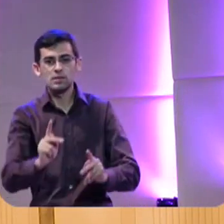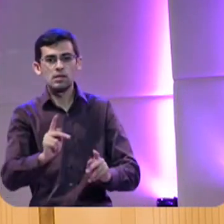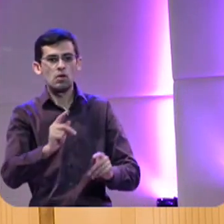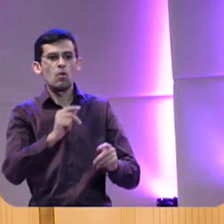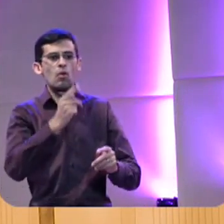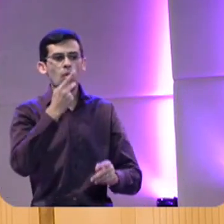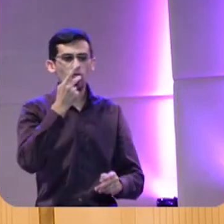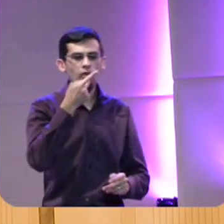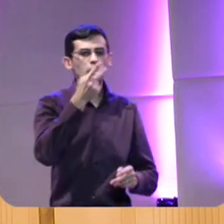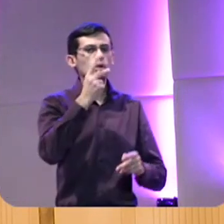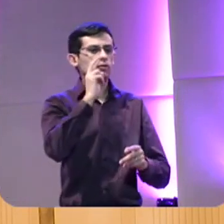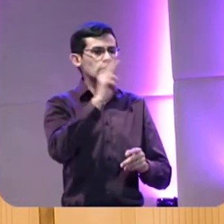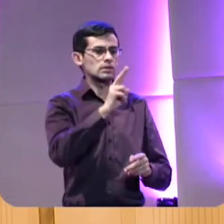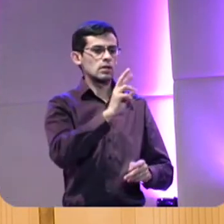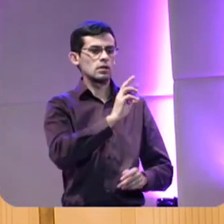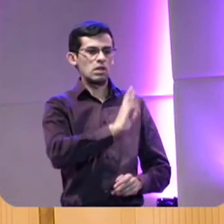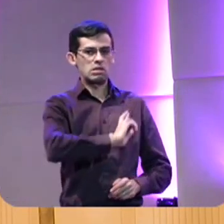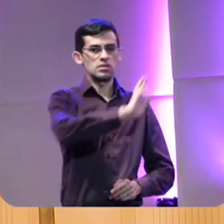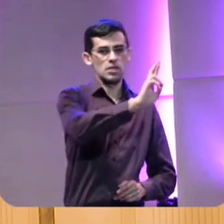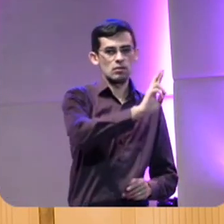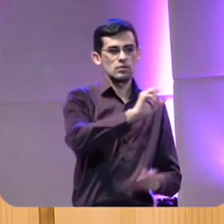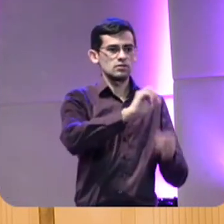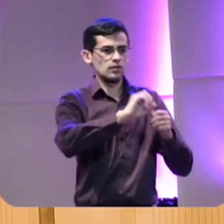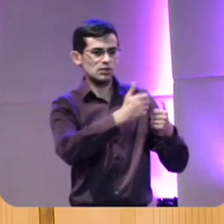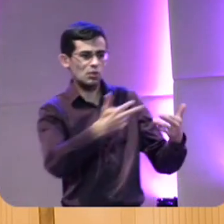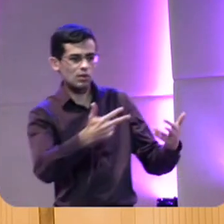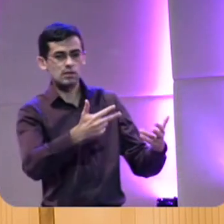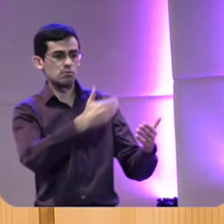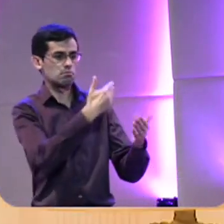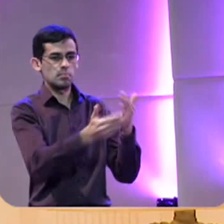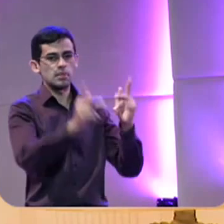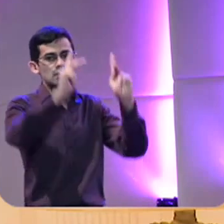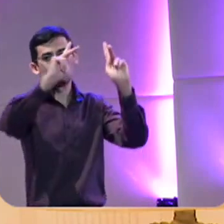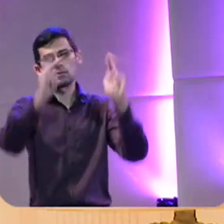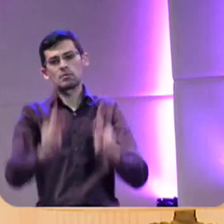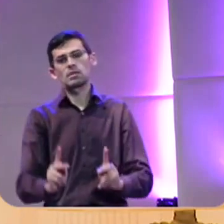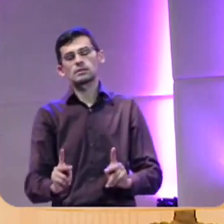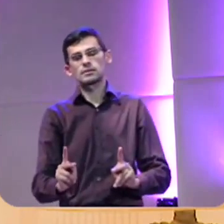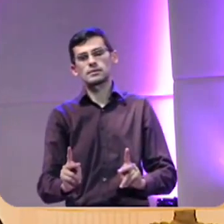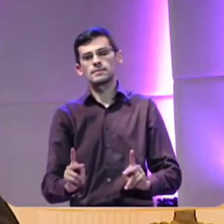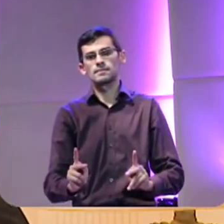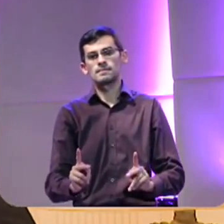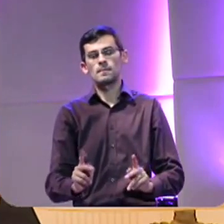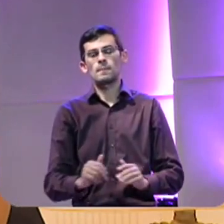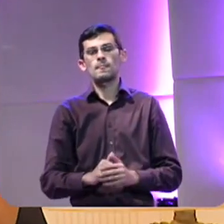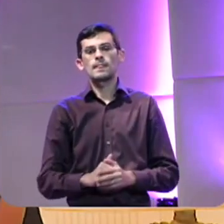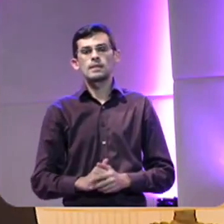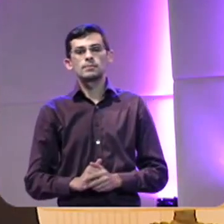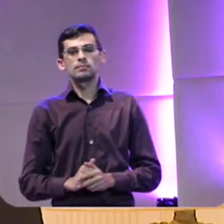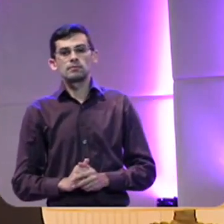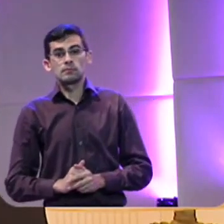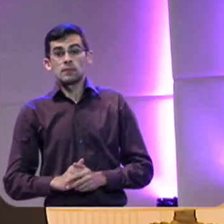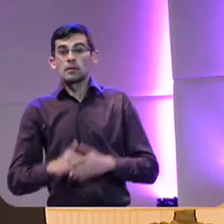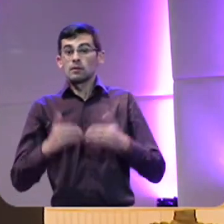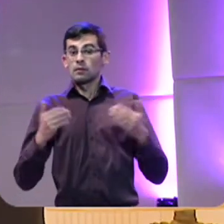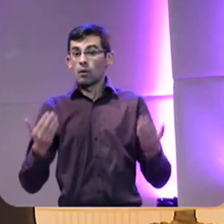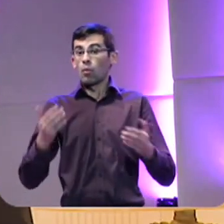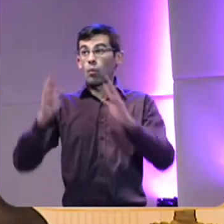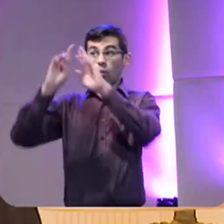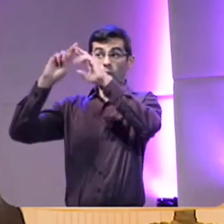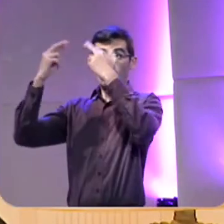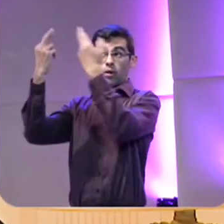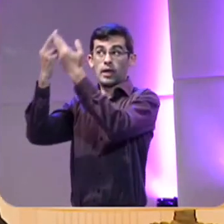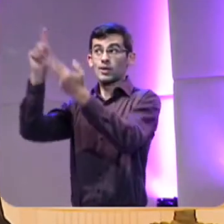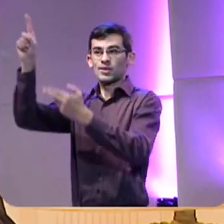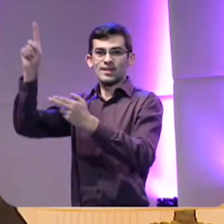tem religião, se faz isso, se não faz aquilo, e perdeu a paz. Olha, a essência do reino